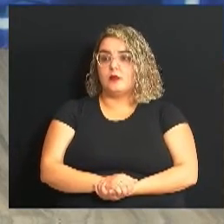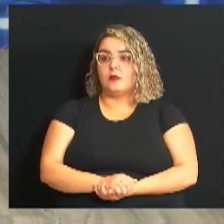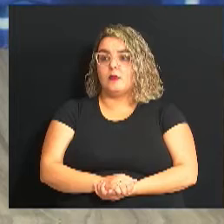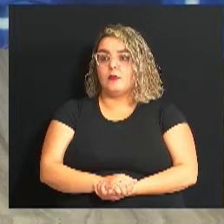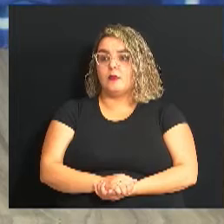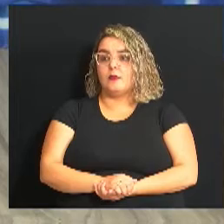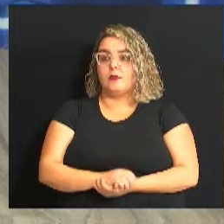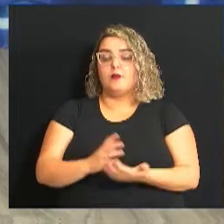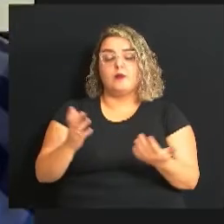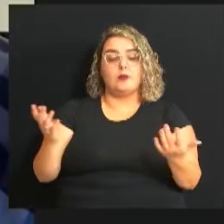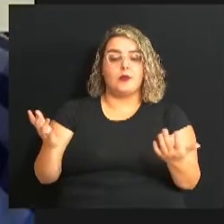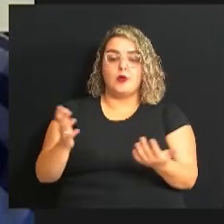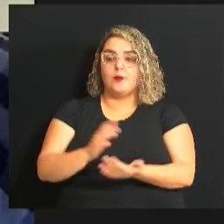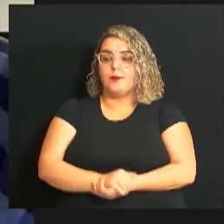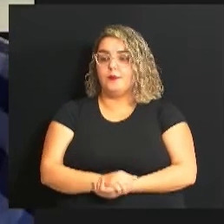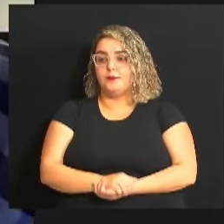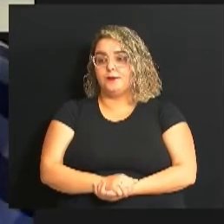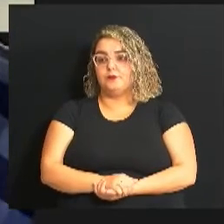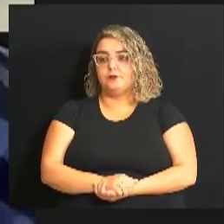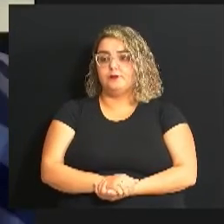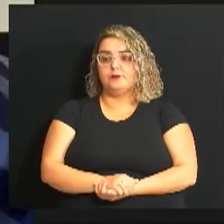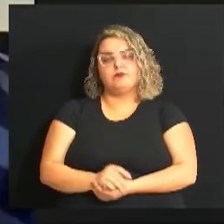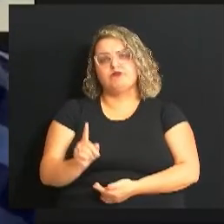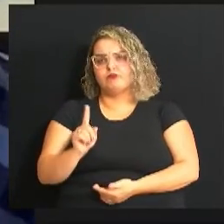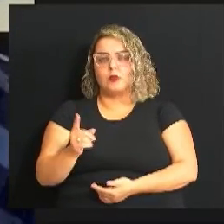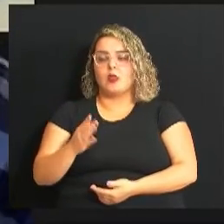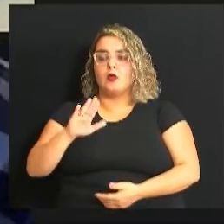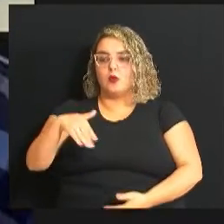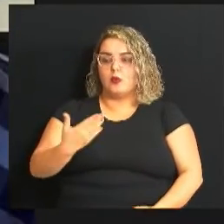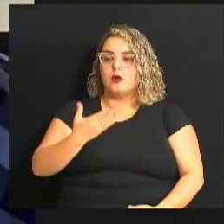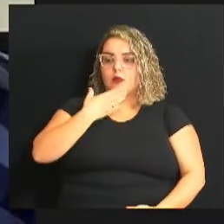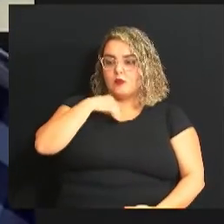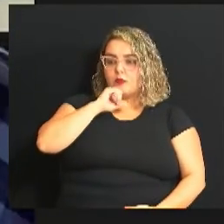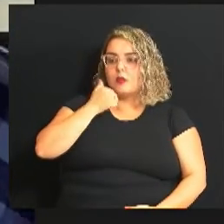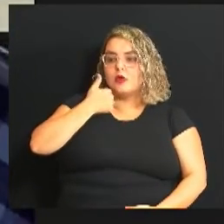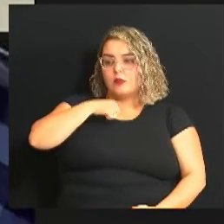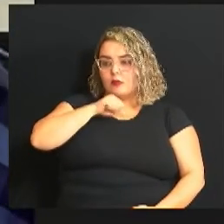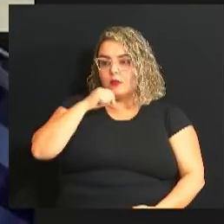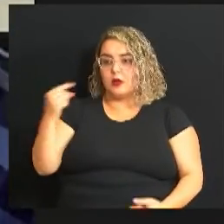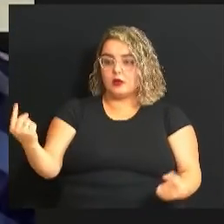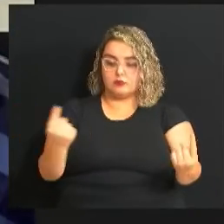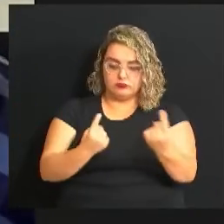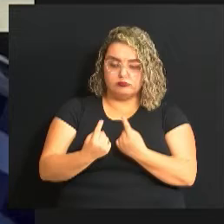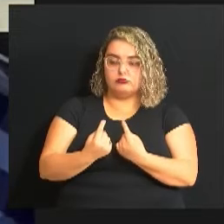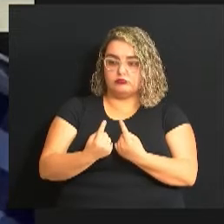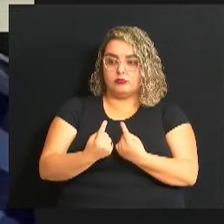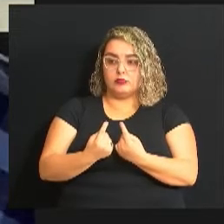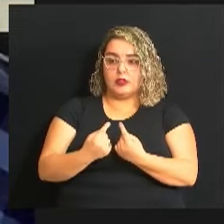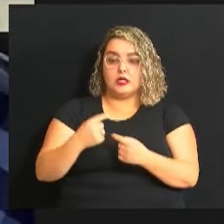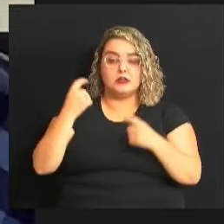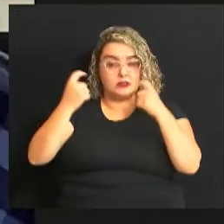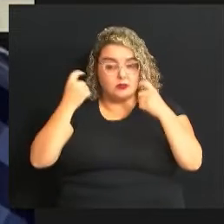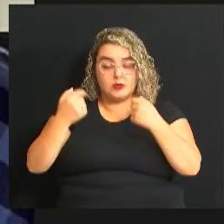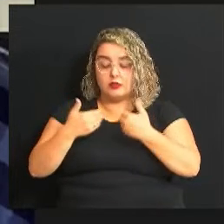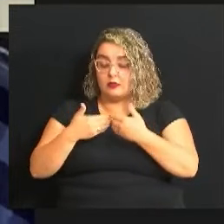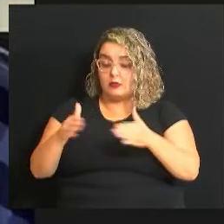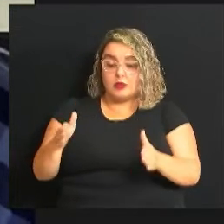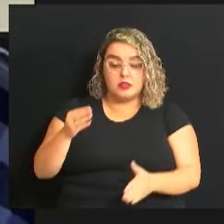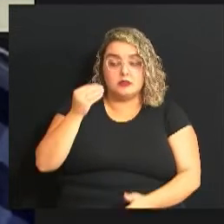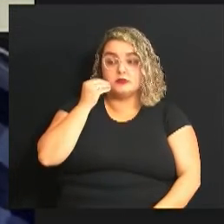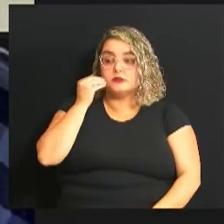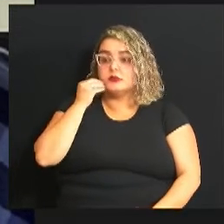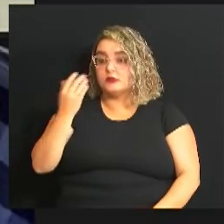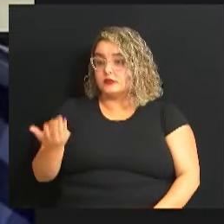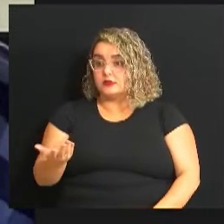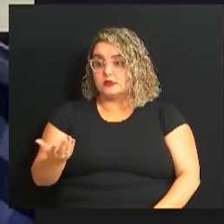Bom, não, quando os pais vêm aqui, como eu falei, eles estão tão preocupados que eles estão super abertos em tentar